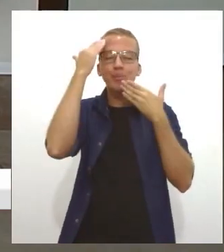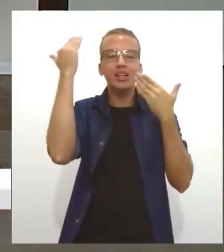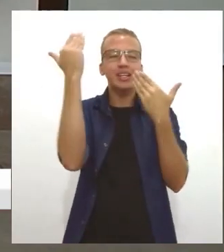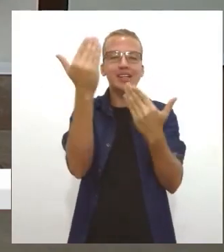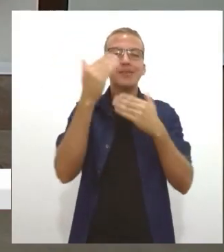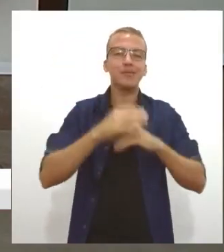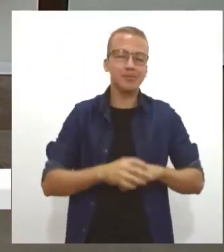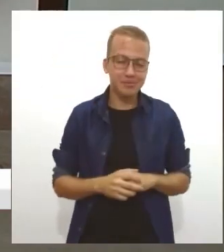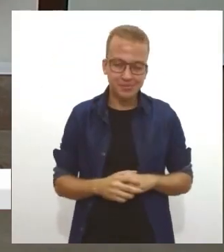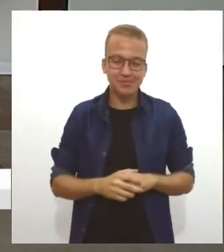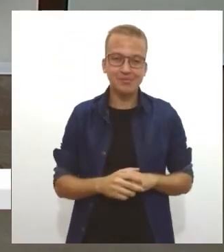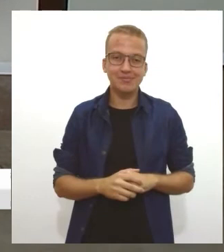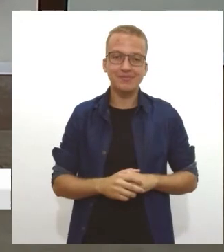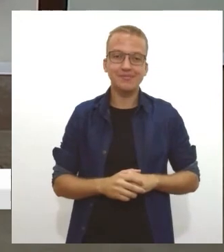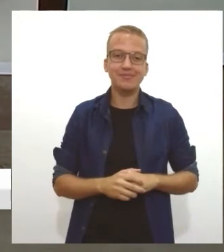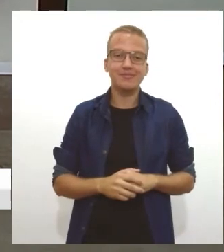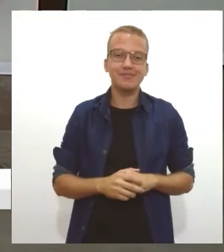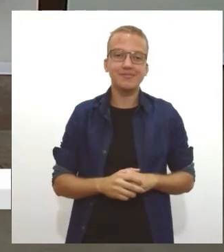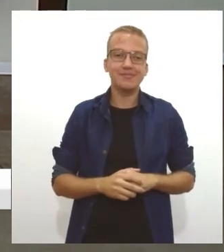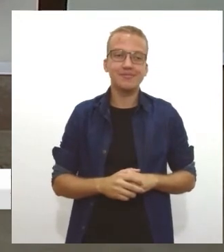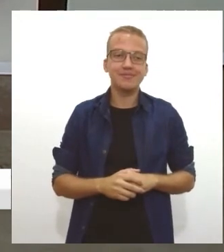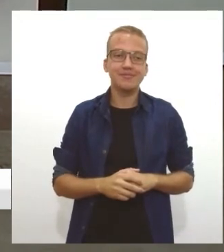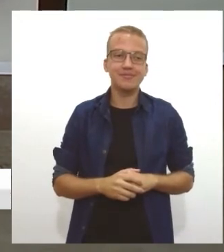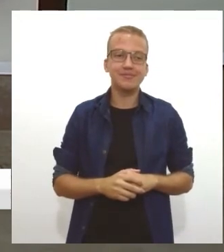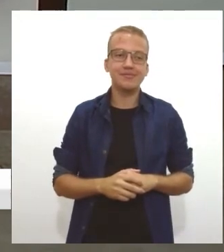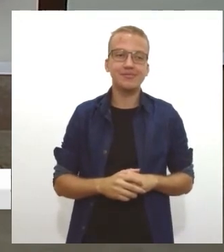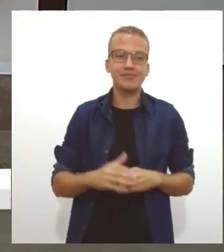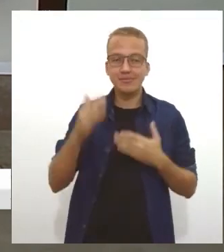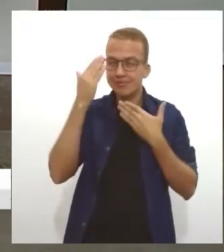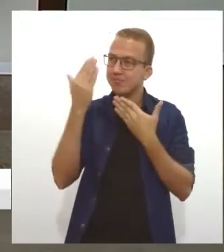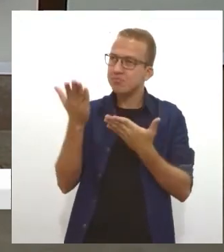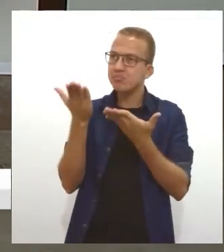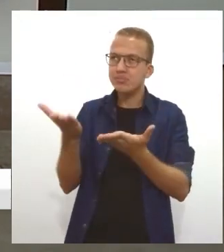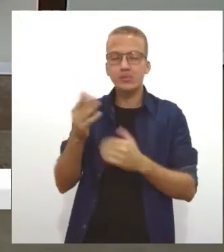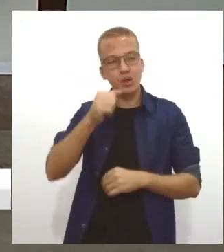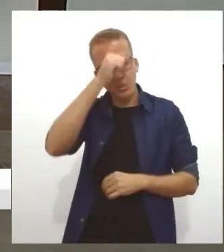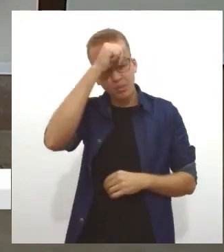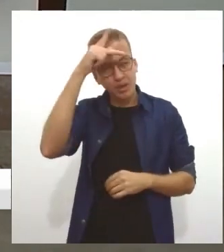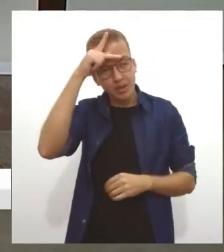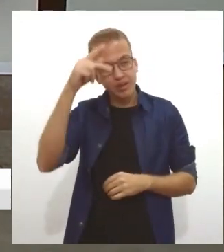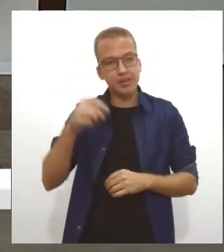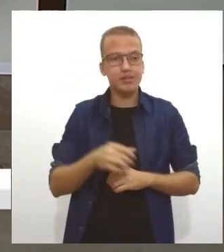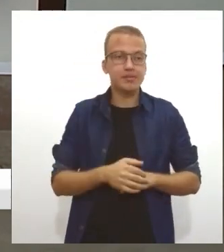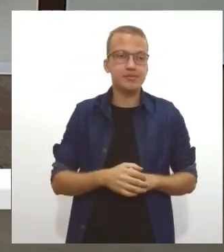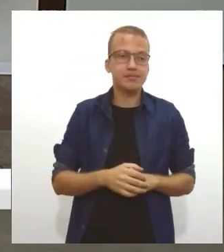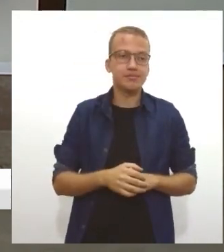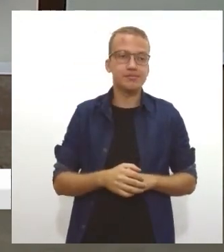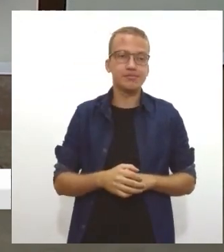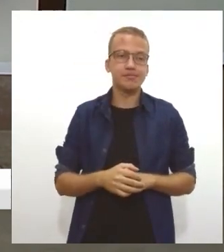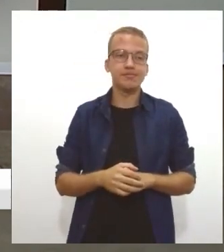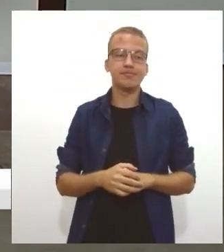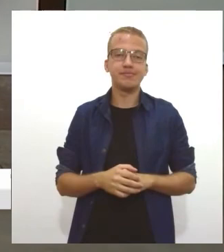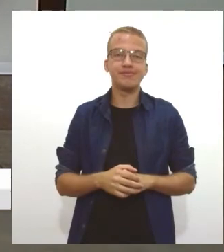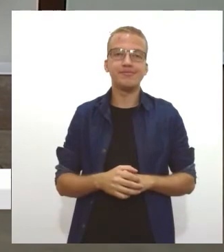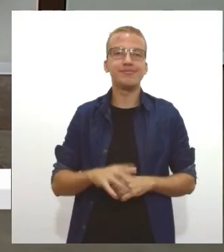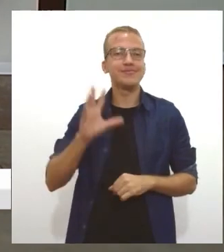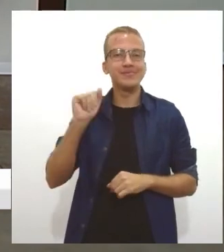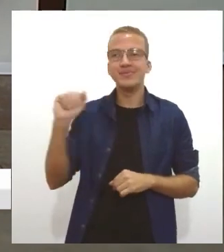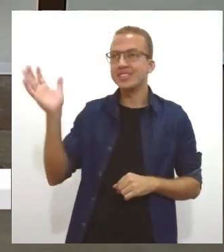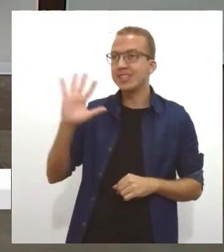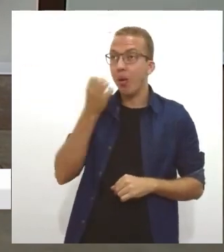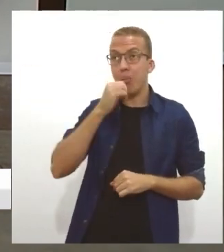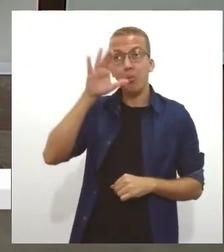Da Prefeitura de Muribeca, né? Pela tudo. Obrigado, doutora. Obrigado. Tchau, tchau. Uma boa tarde